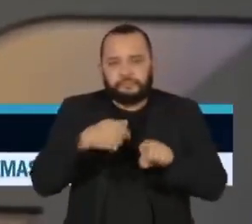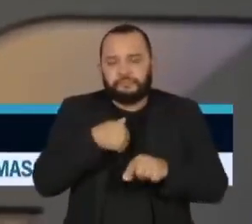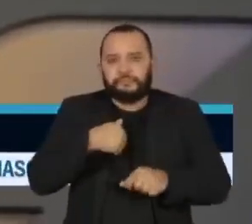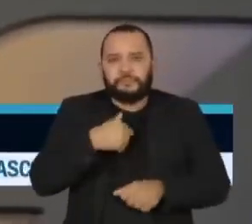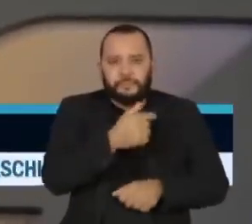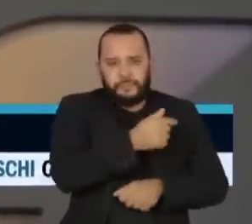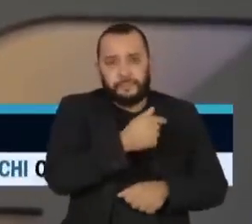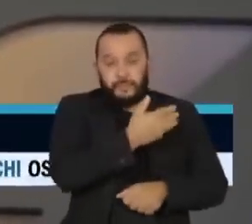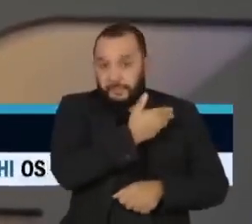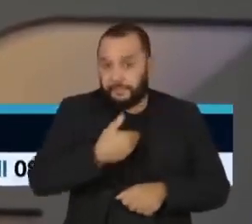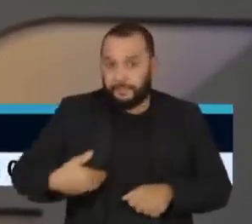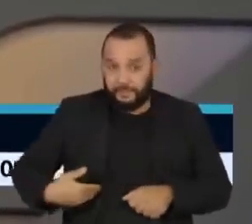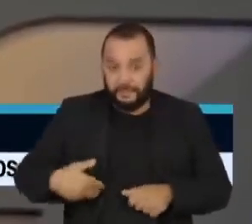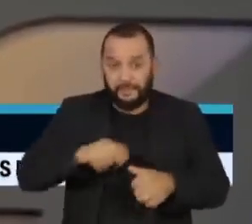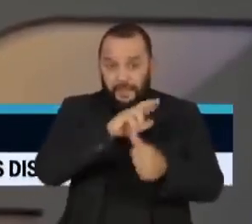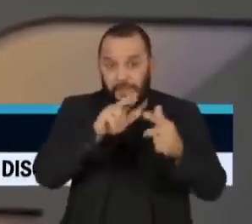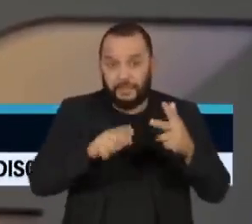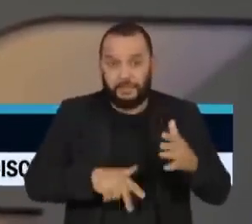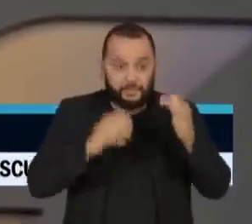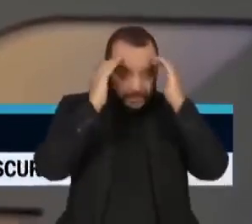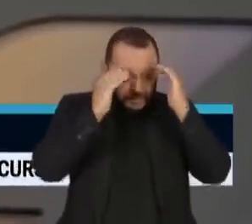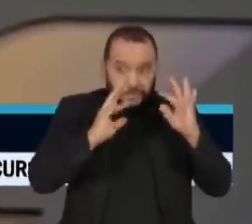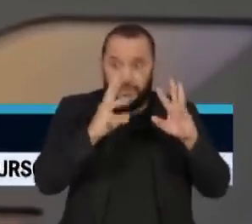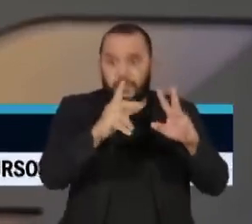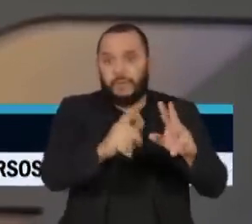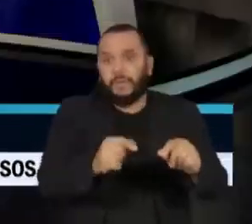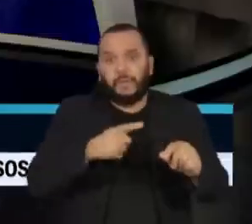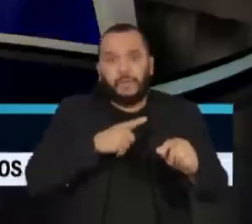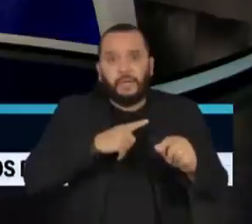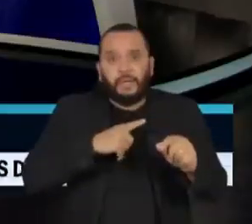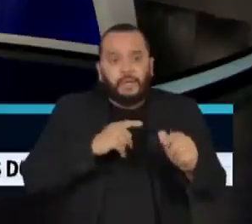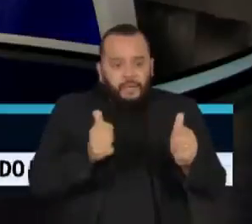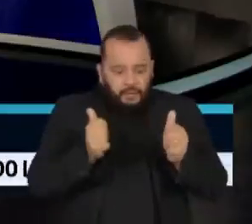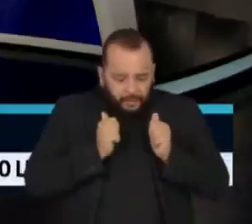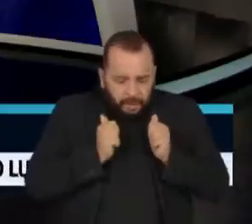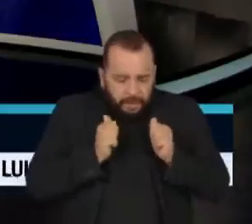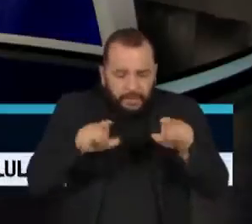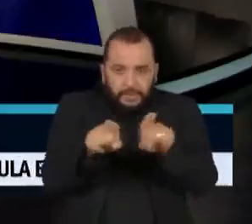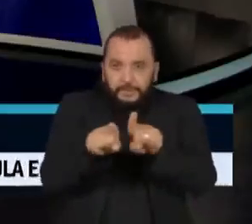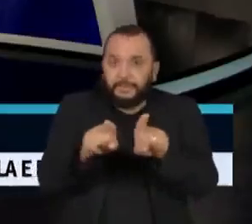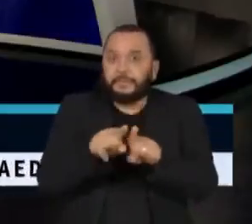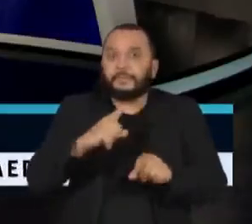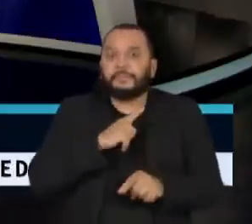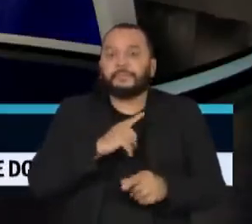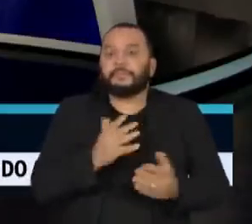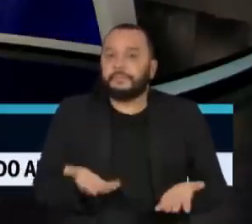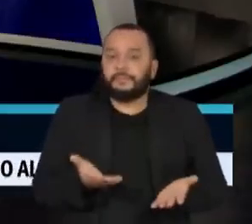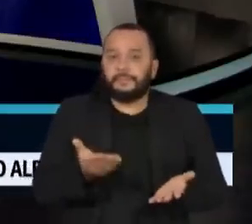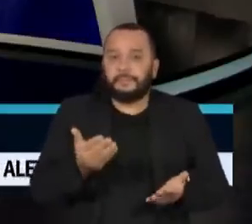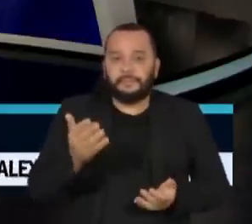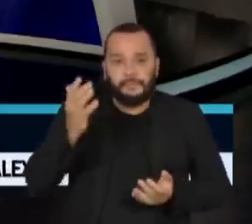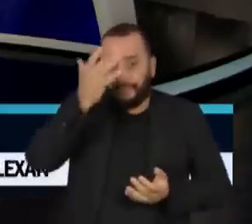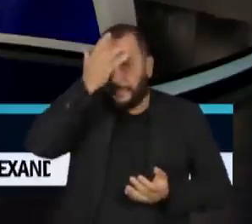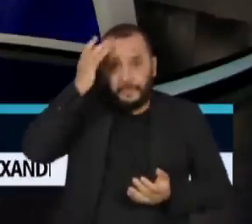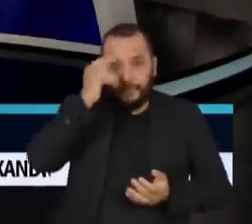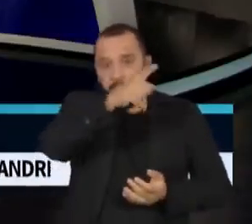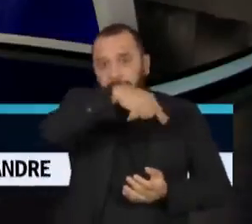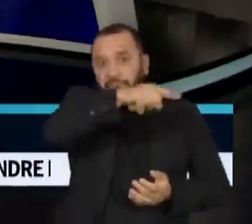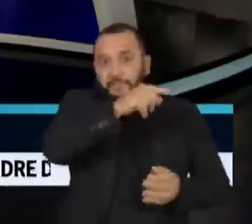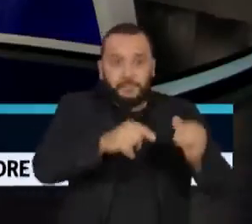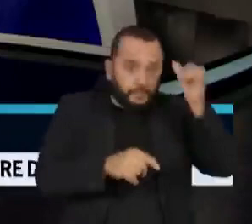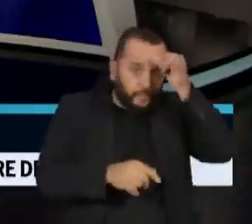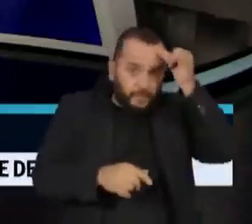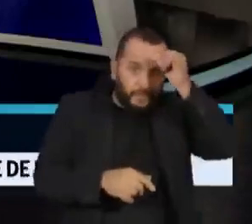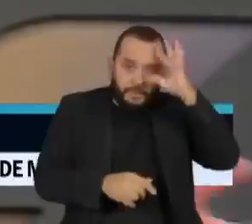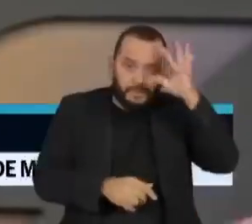às religiões, porque é isso que garante a liberdade religiosa. E gente como essa, que é tonta, não